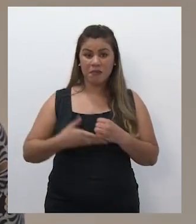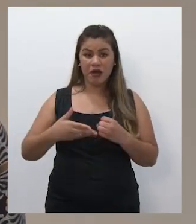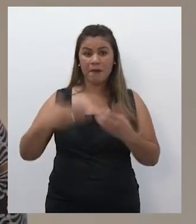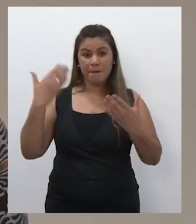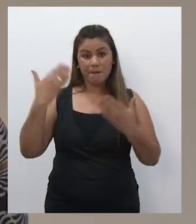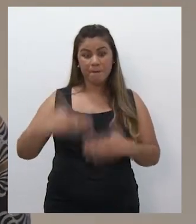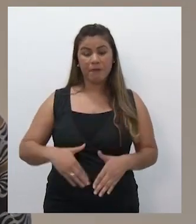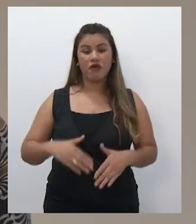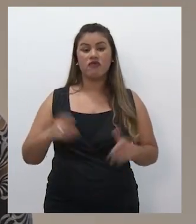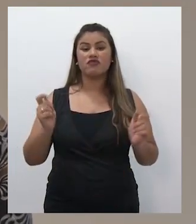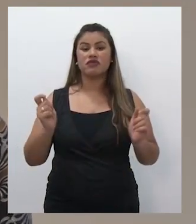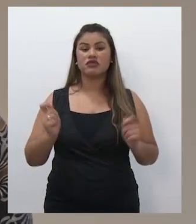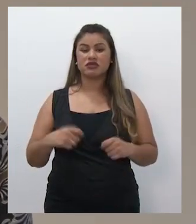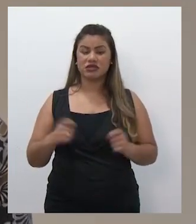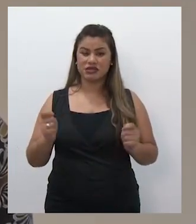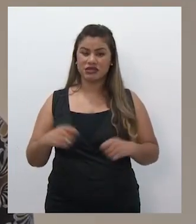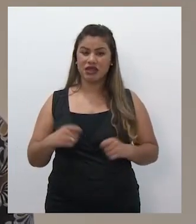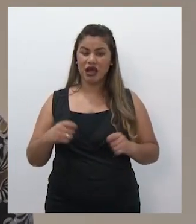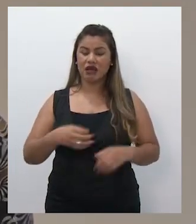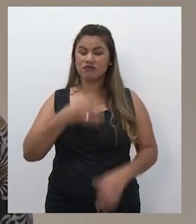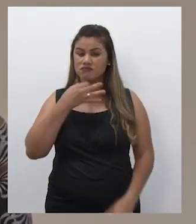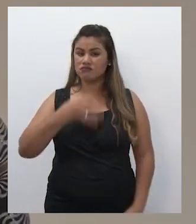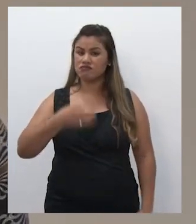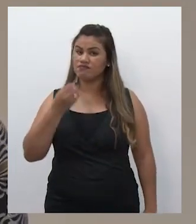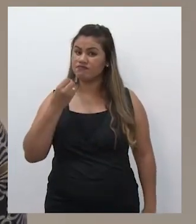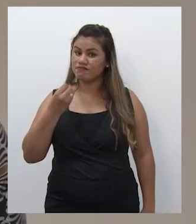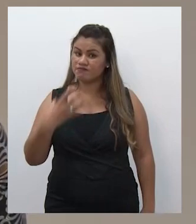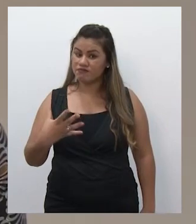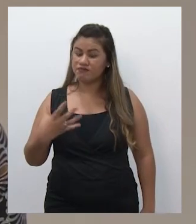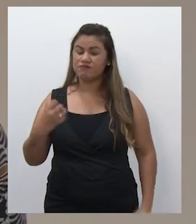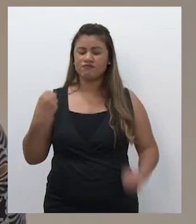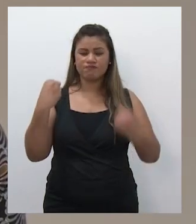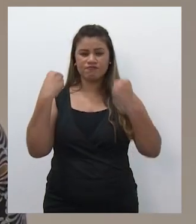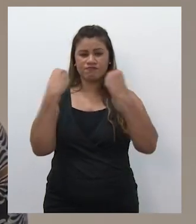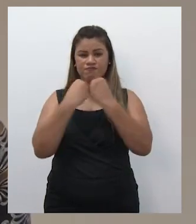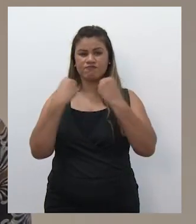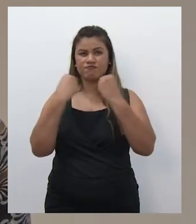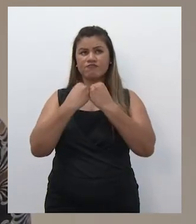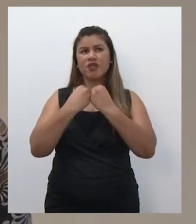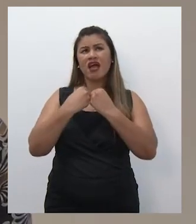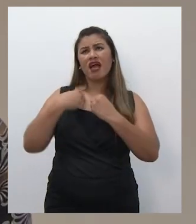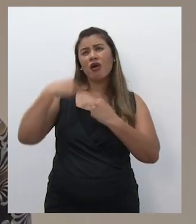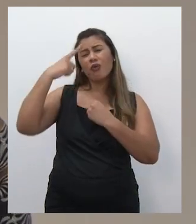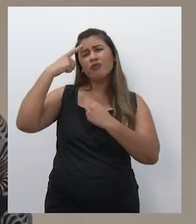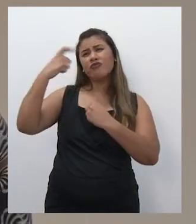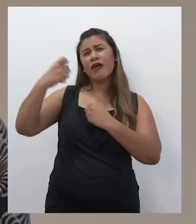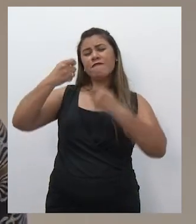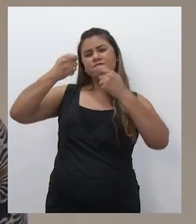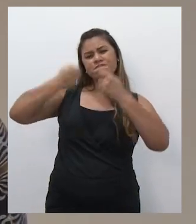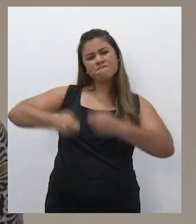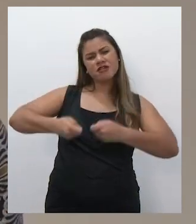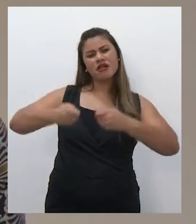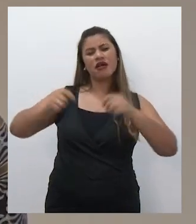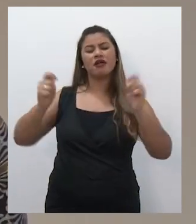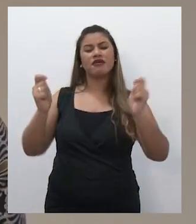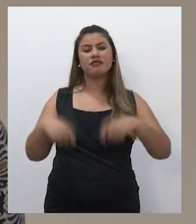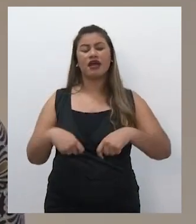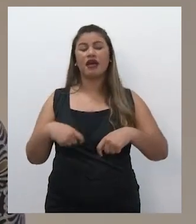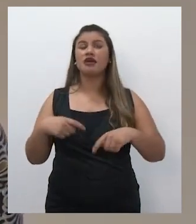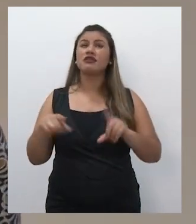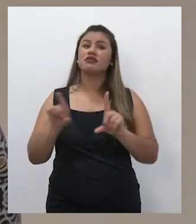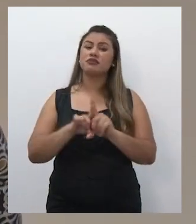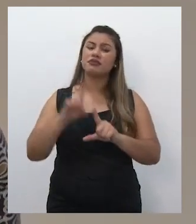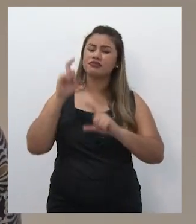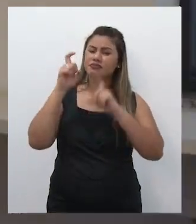fazer criar um bom argumento. Eu possa defender as minhas ideias com convicção, mas também com a